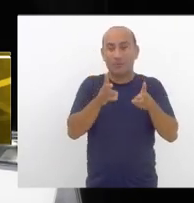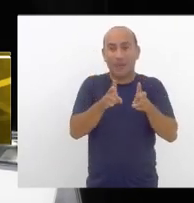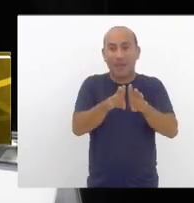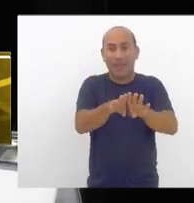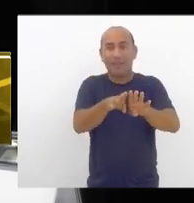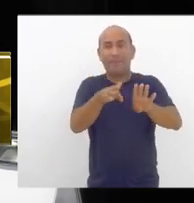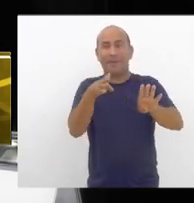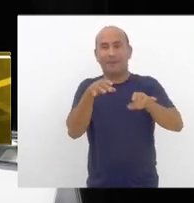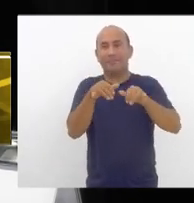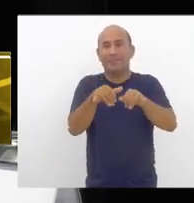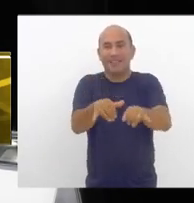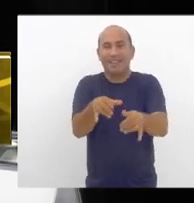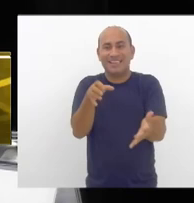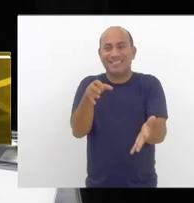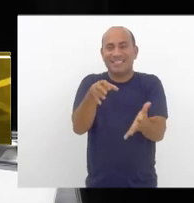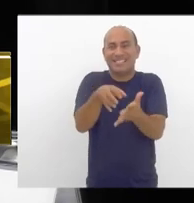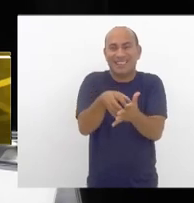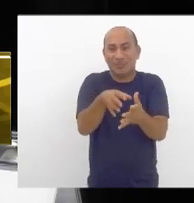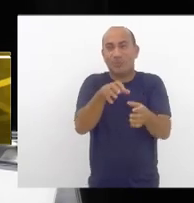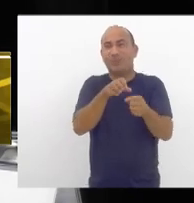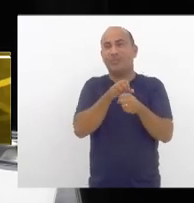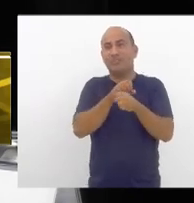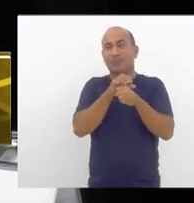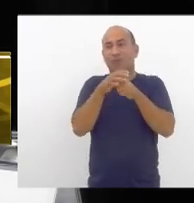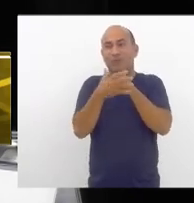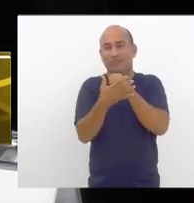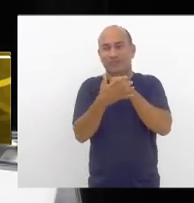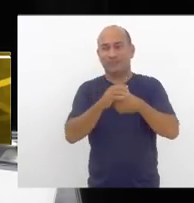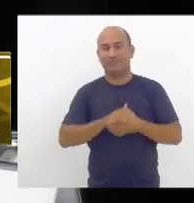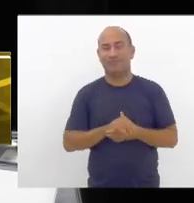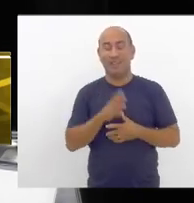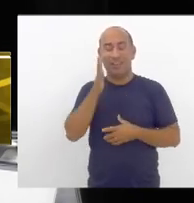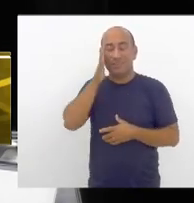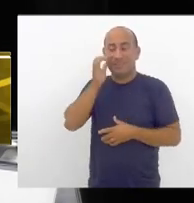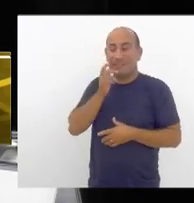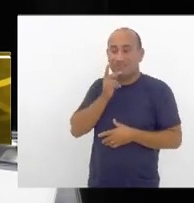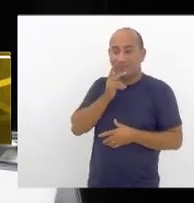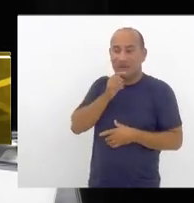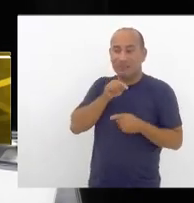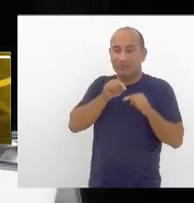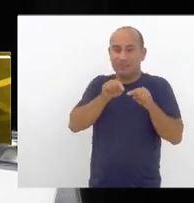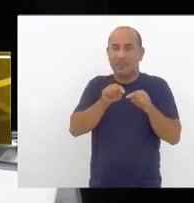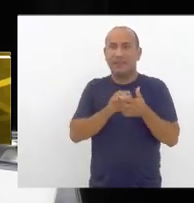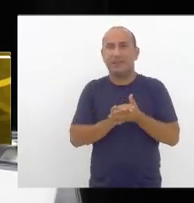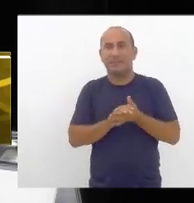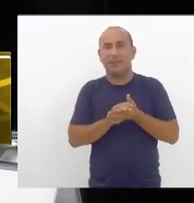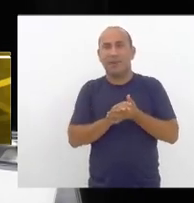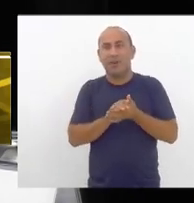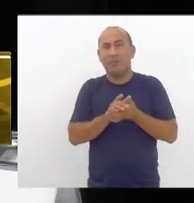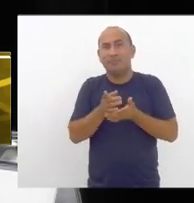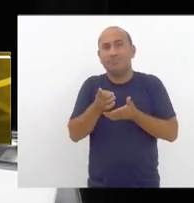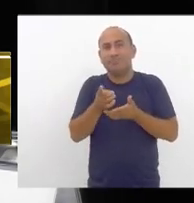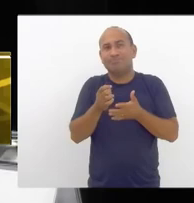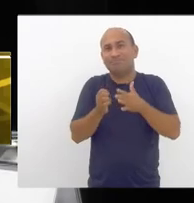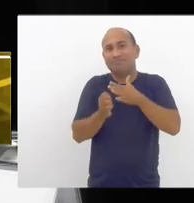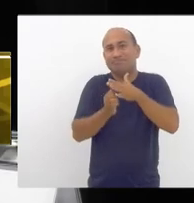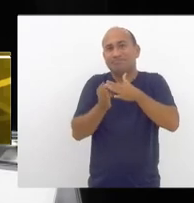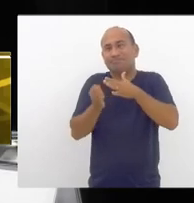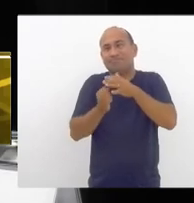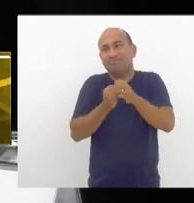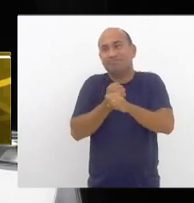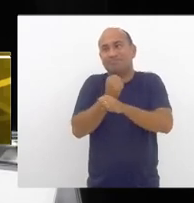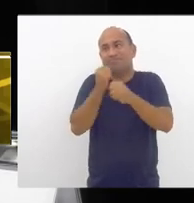sem ser um centro de covid eu não sei se eu falo com você Fernando como um grande empresário também